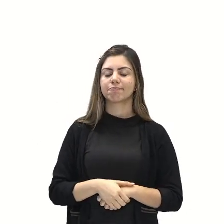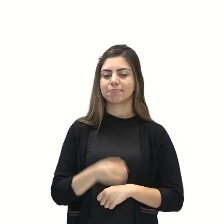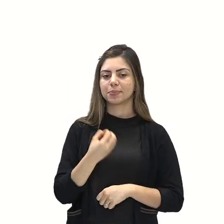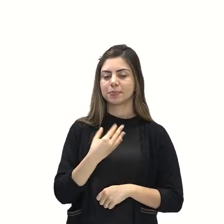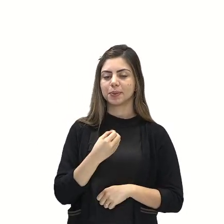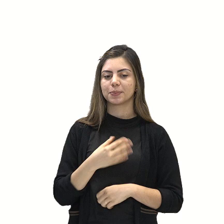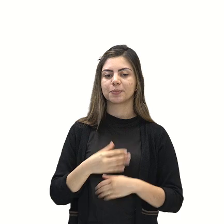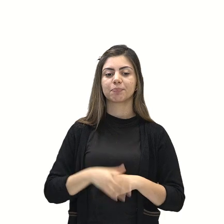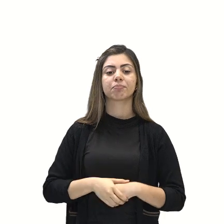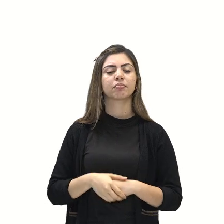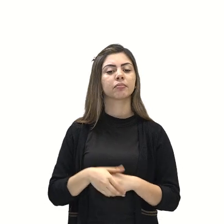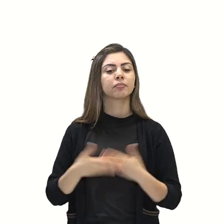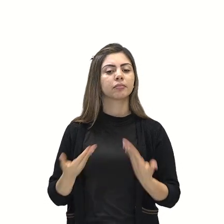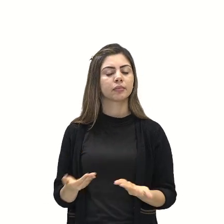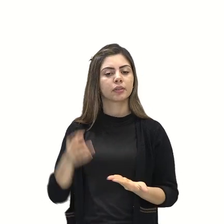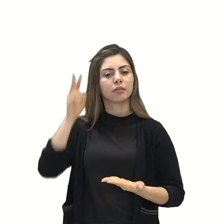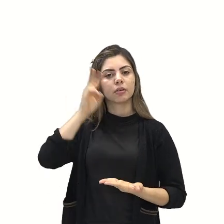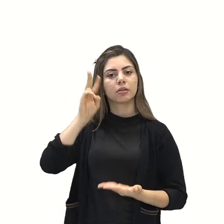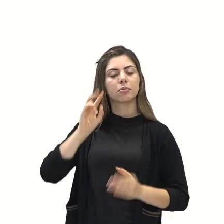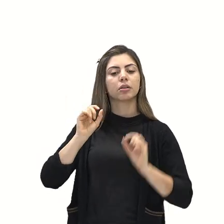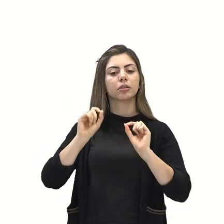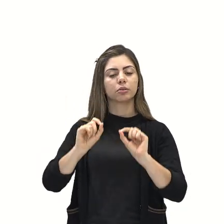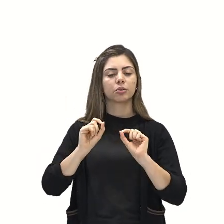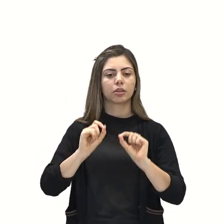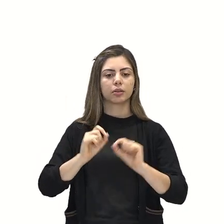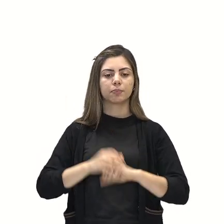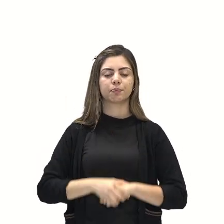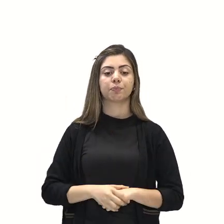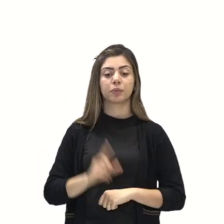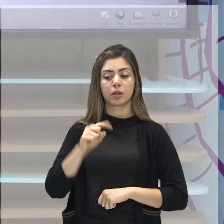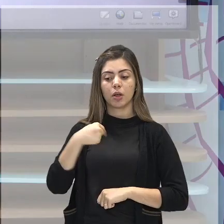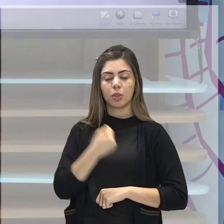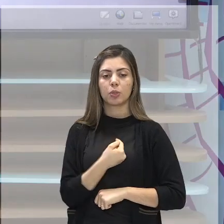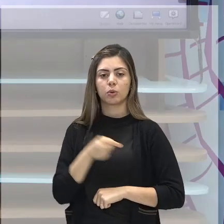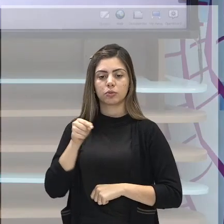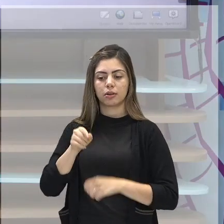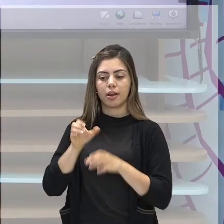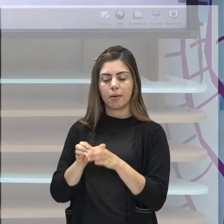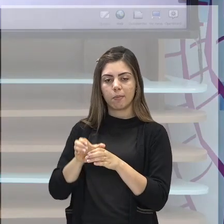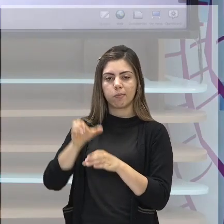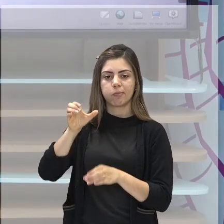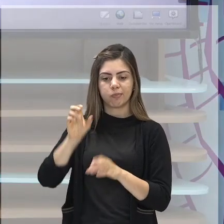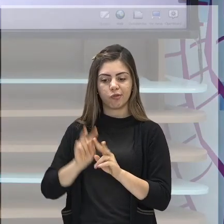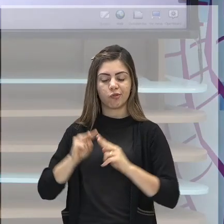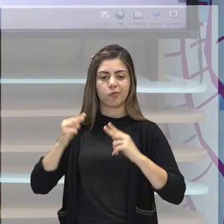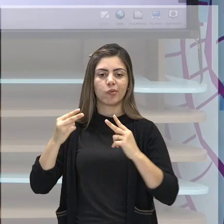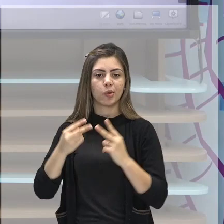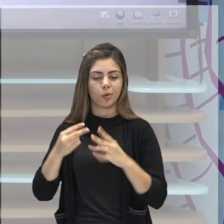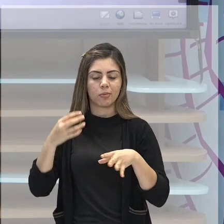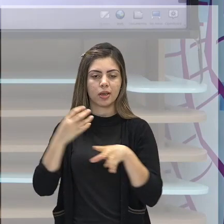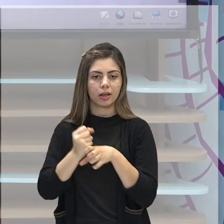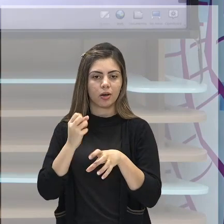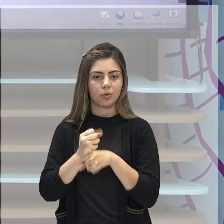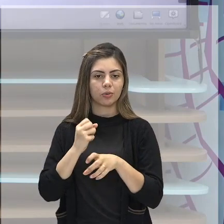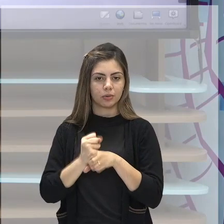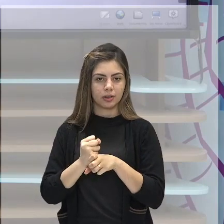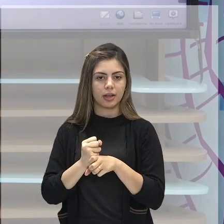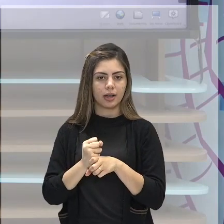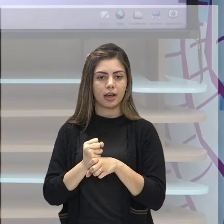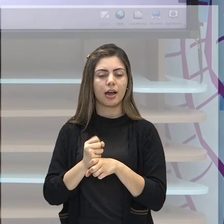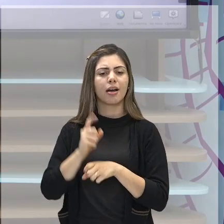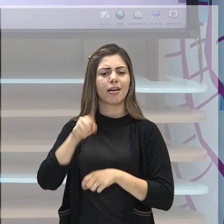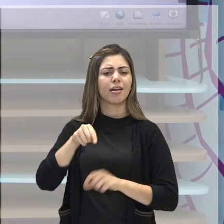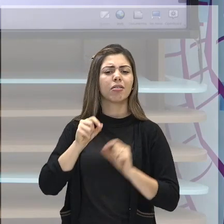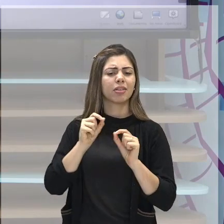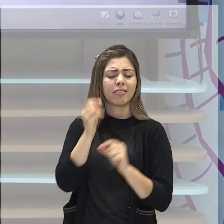bem, olha. Então, lembrando que para nós calcularmos volume, certo? É algo